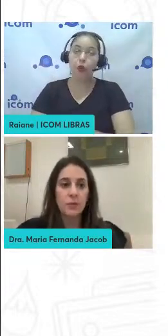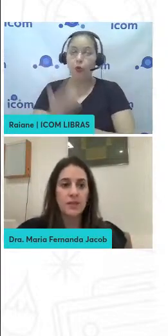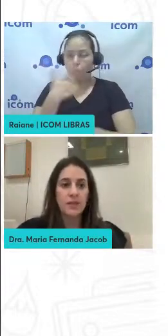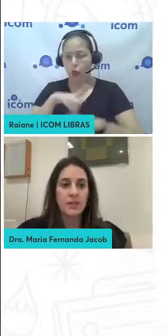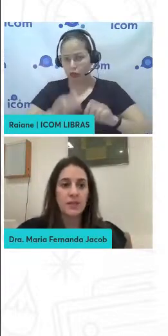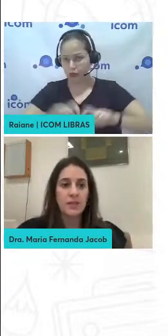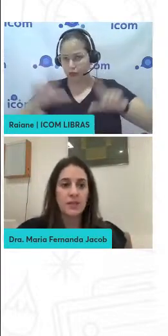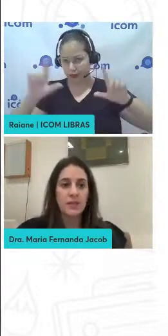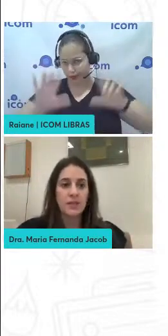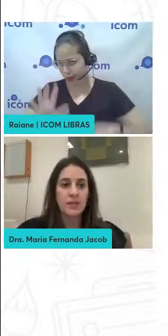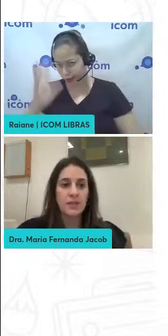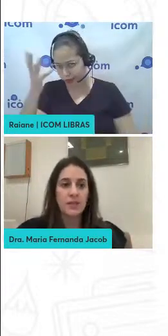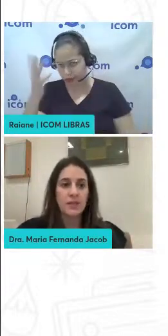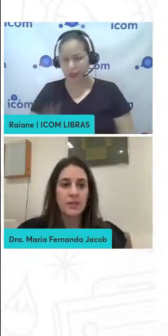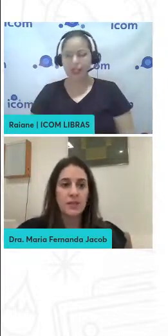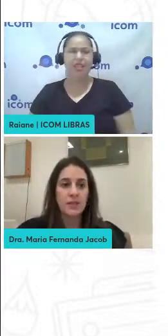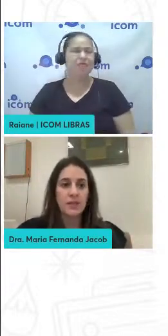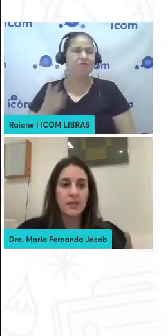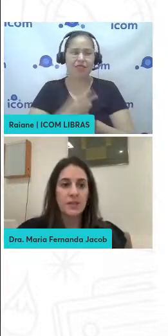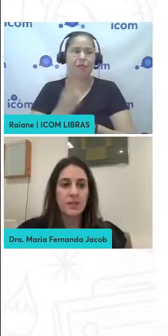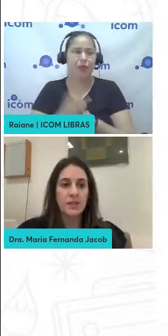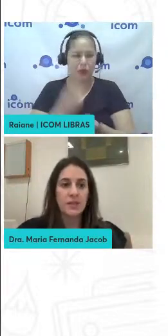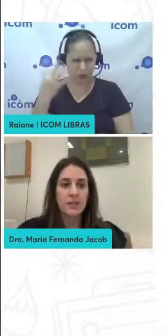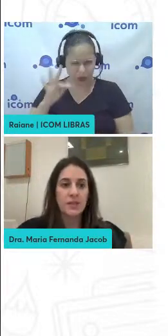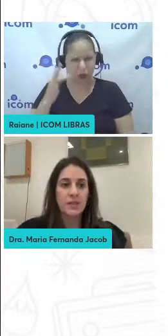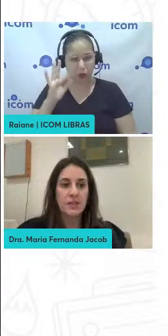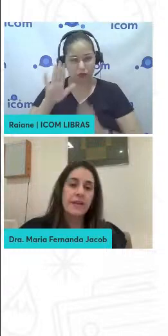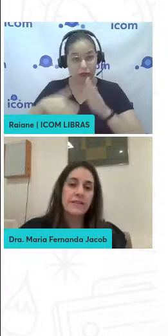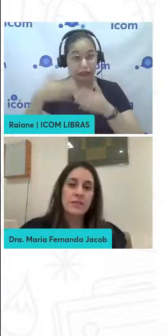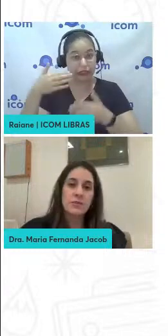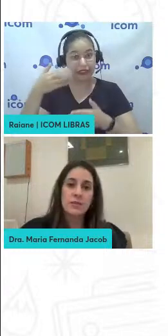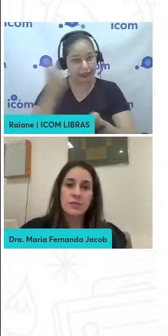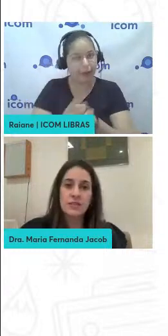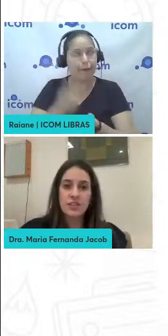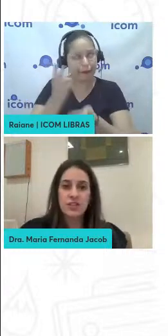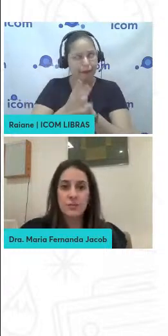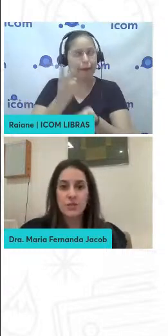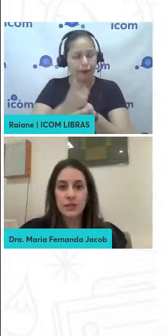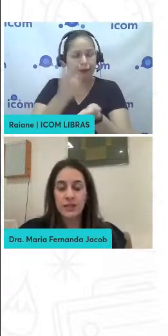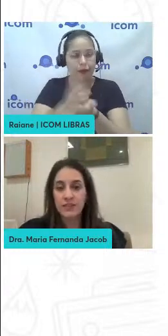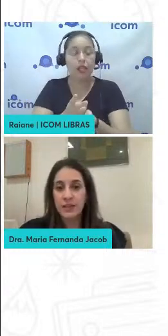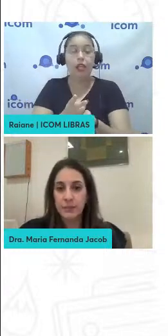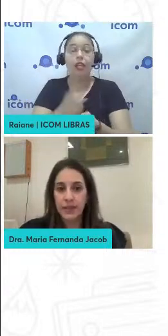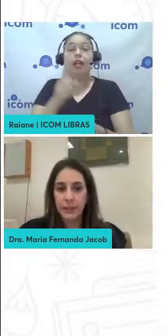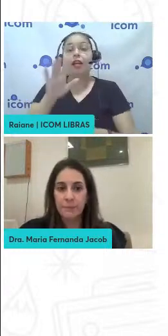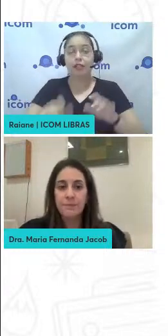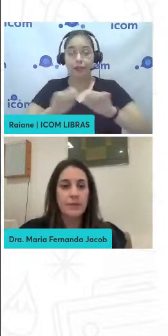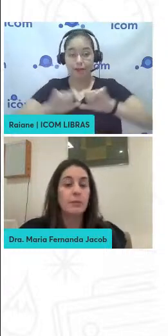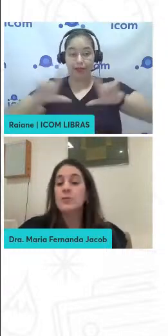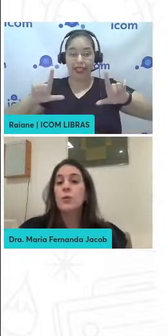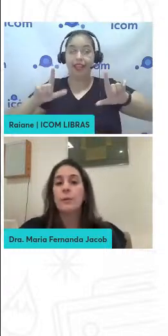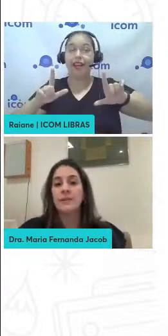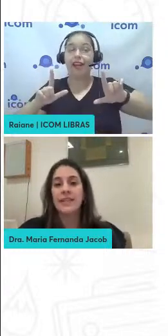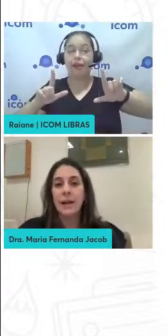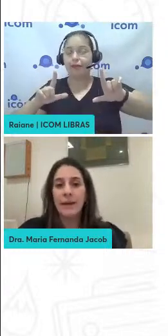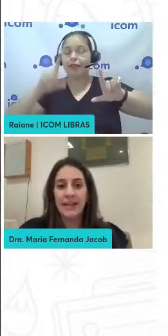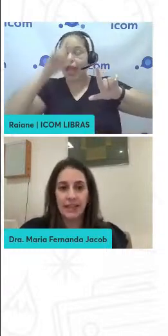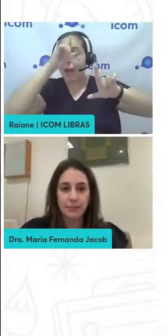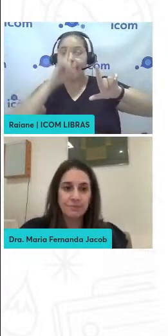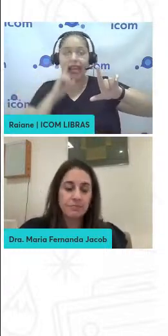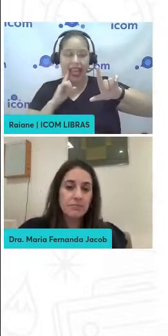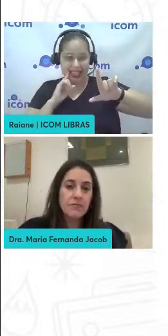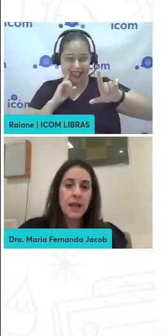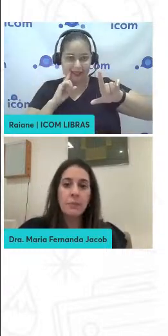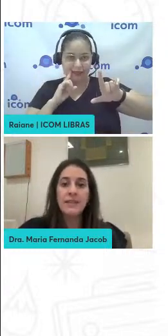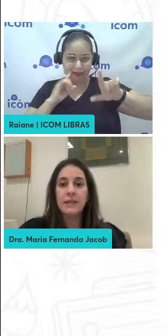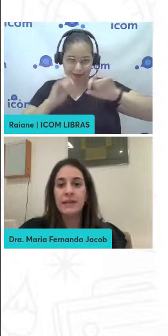comum, principalmente em questões de dores crônicas que nós vamos conversar hoje, são as situações que a gente chama de bandeira vermelha. Bandeira